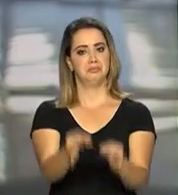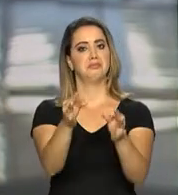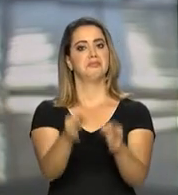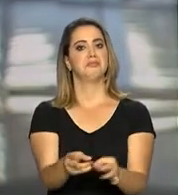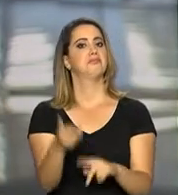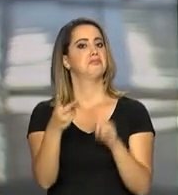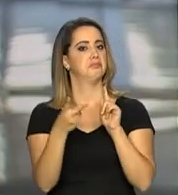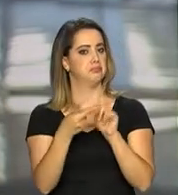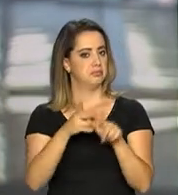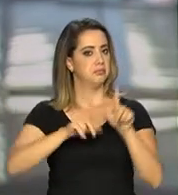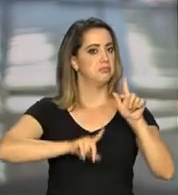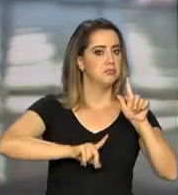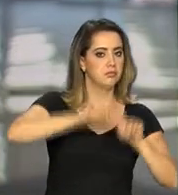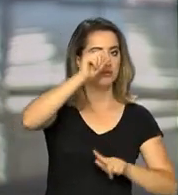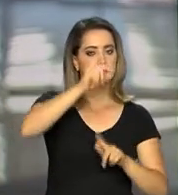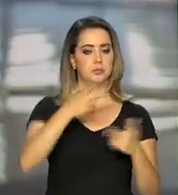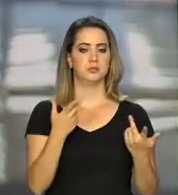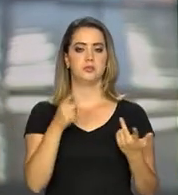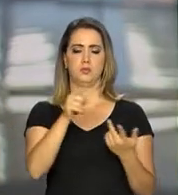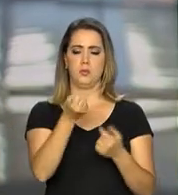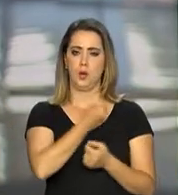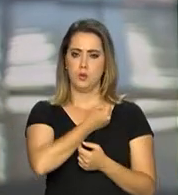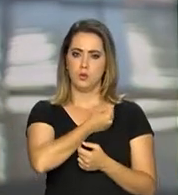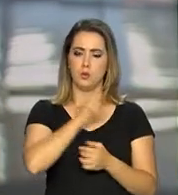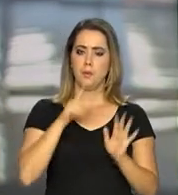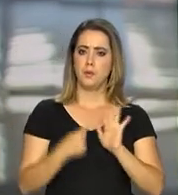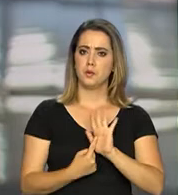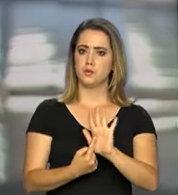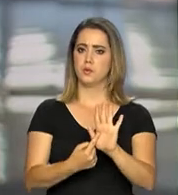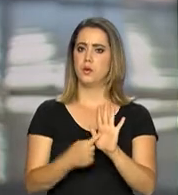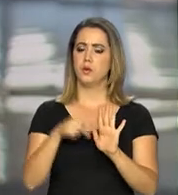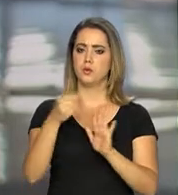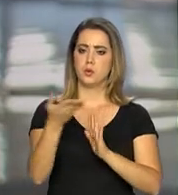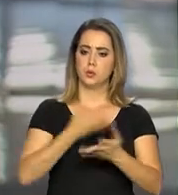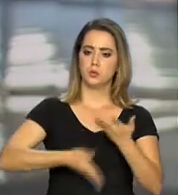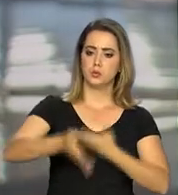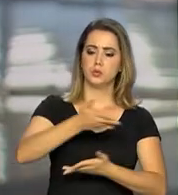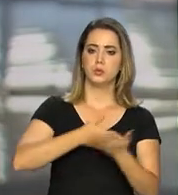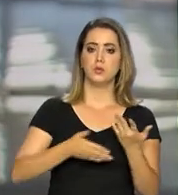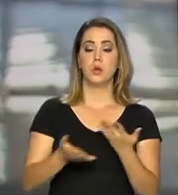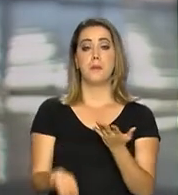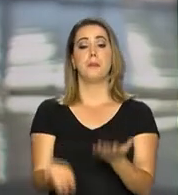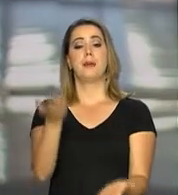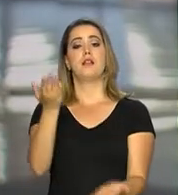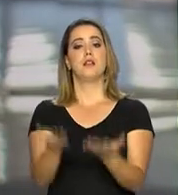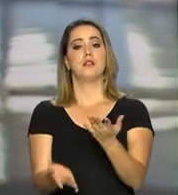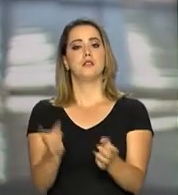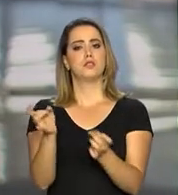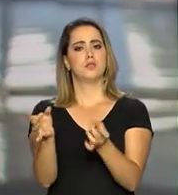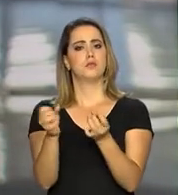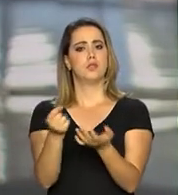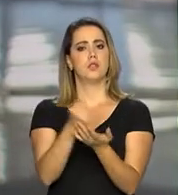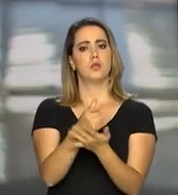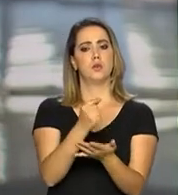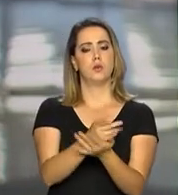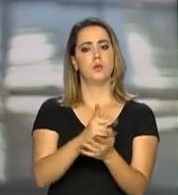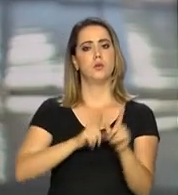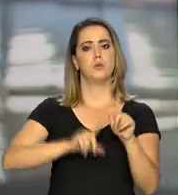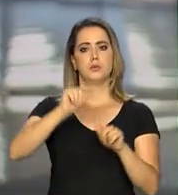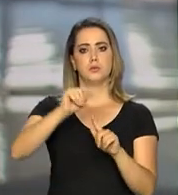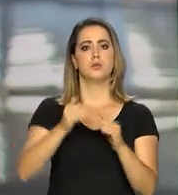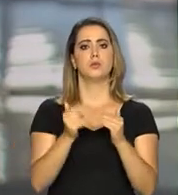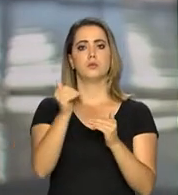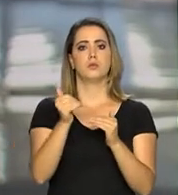para o período. Os números refletem a movimentação da balança comercial brasileira, que vem registrando alta